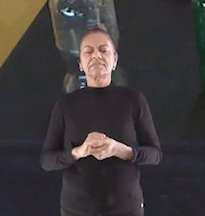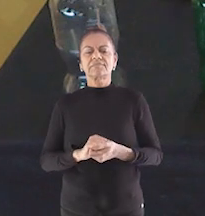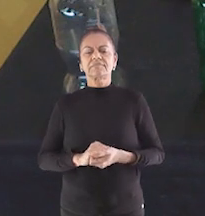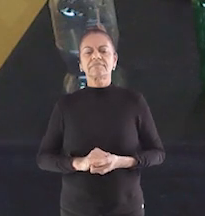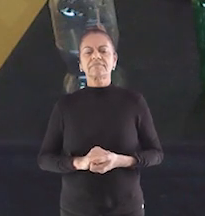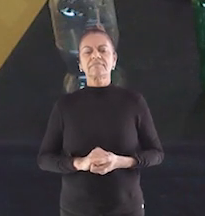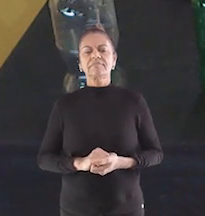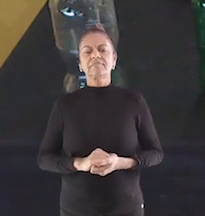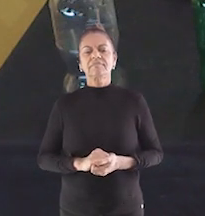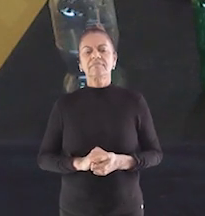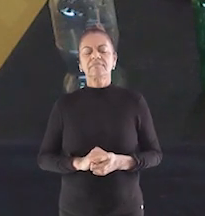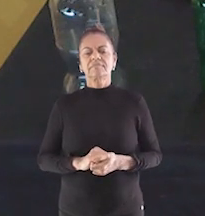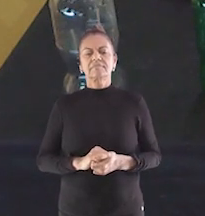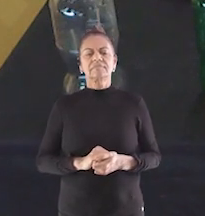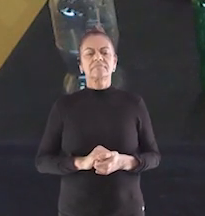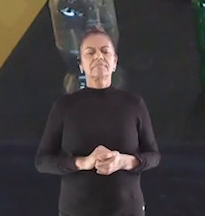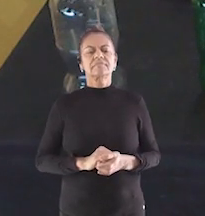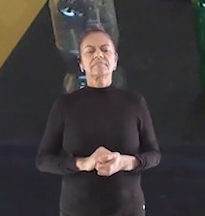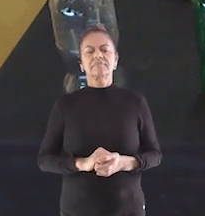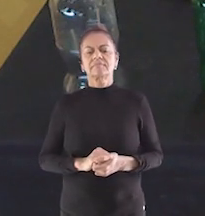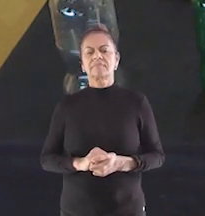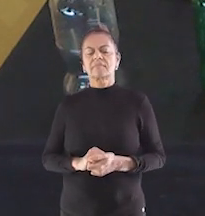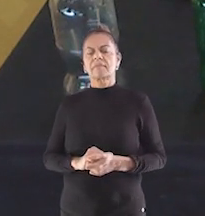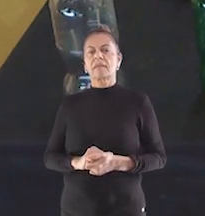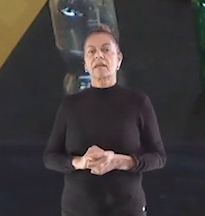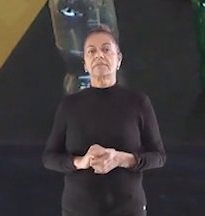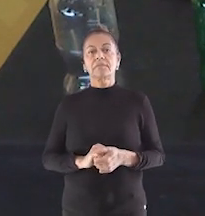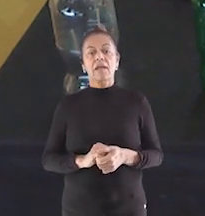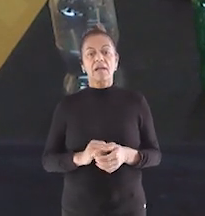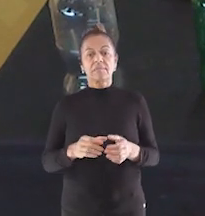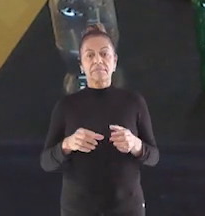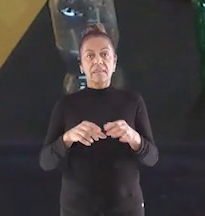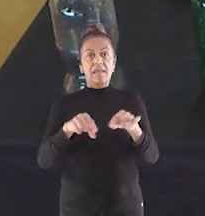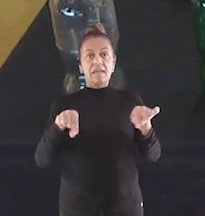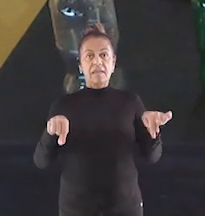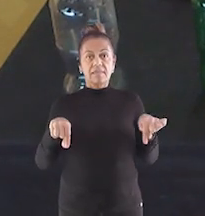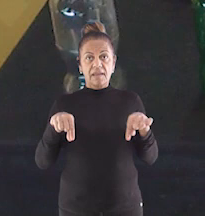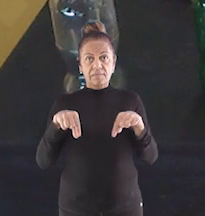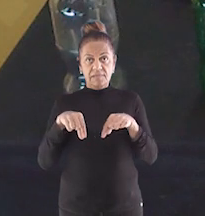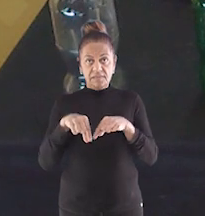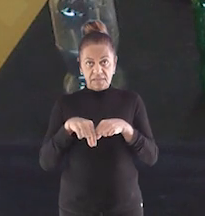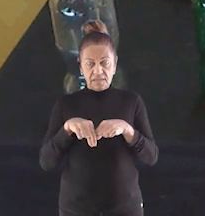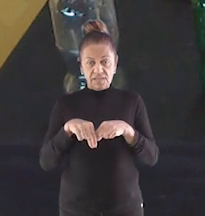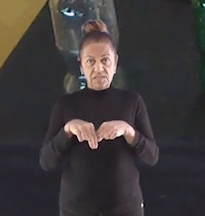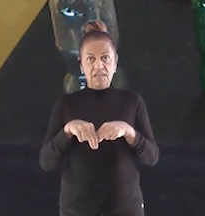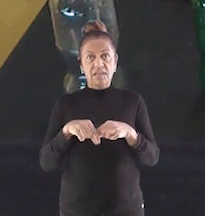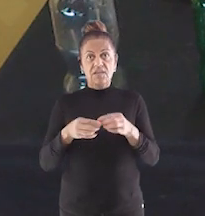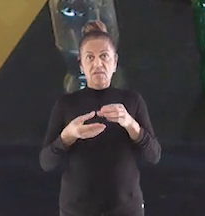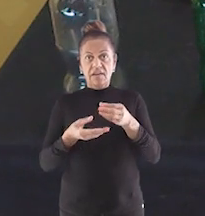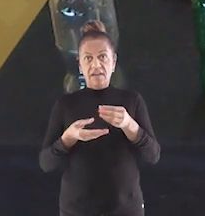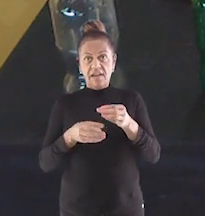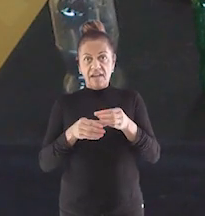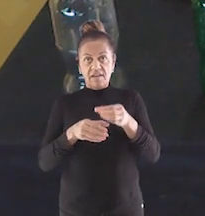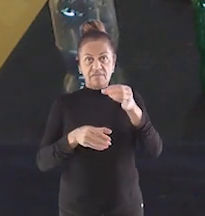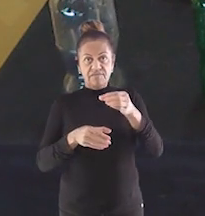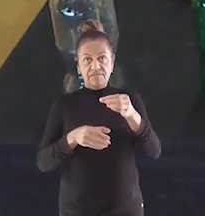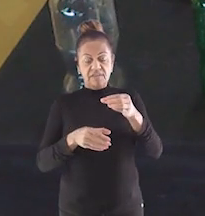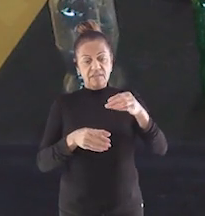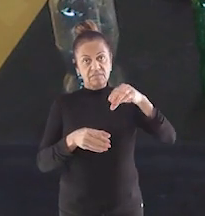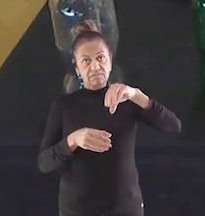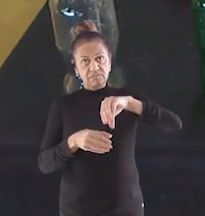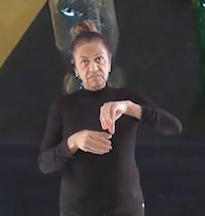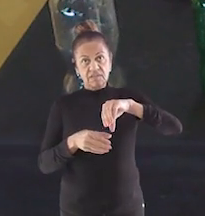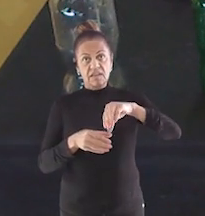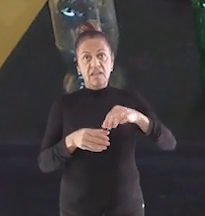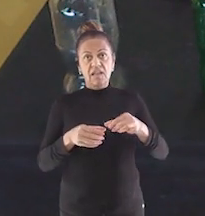escolher uma garrafinha pequena, para não fazer muita bagunça. E aí nós vamos colar essa garrafinha na